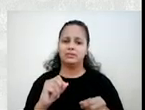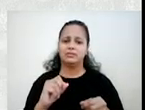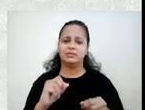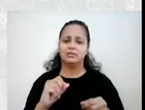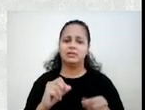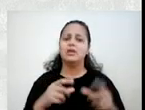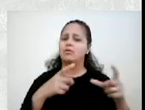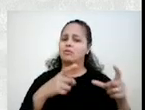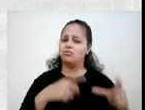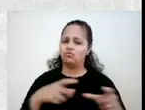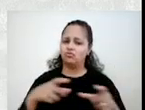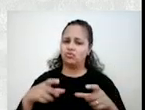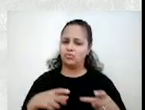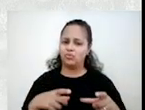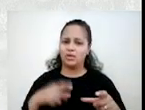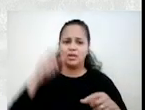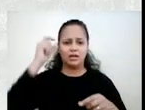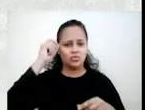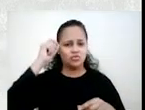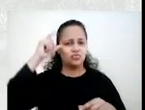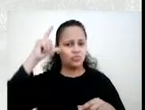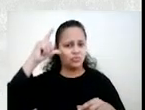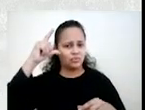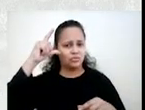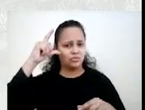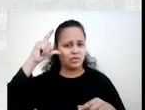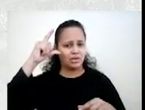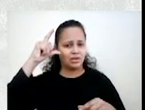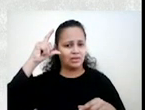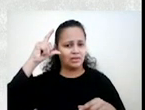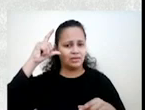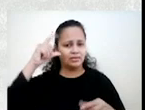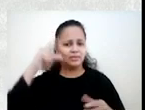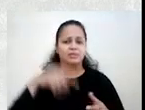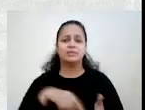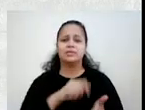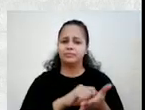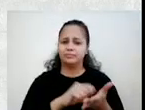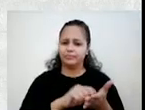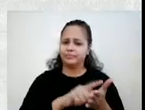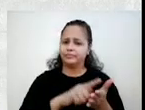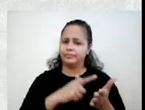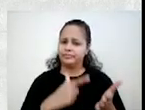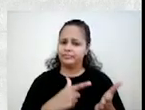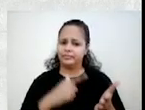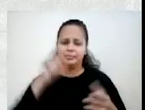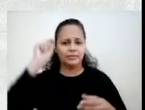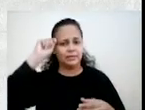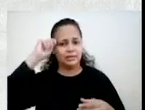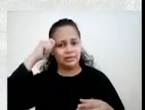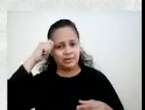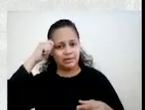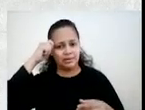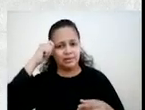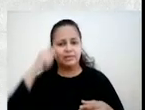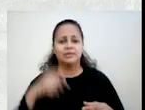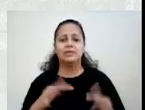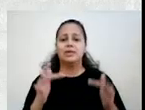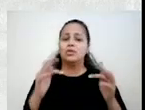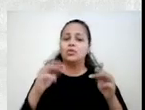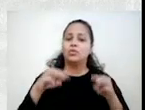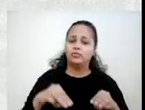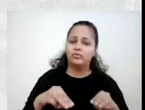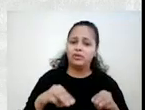manter, né, esses espaços culturais. A chamada imprensa negra merece um destaque. Desde o final